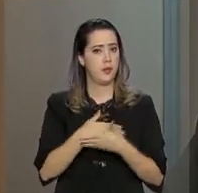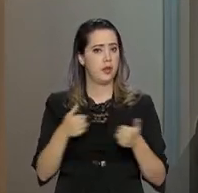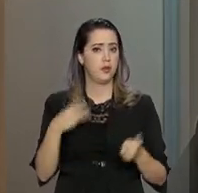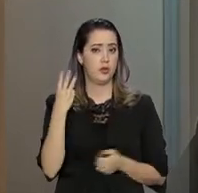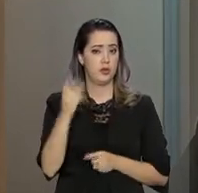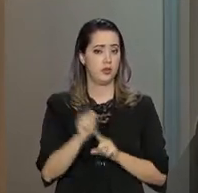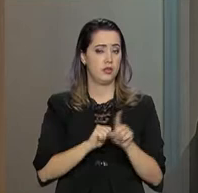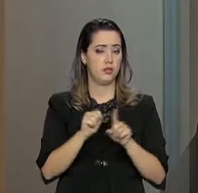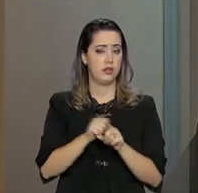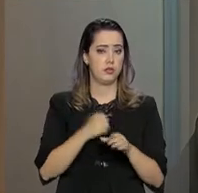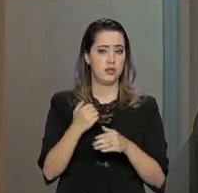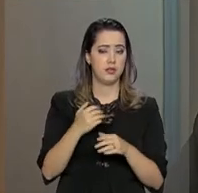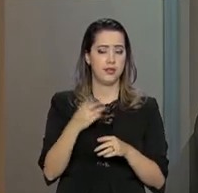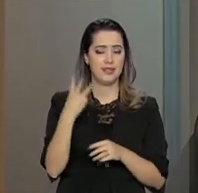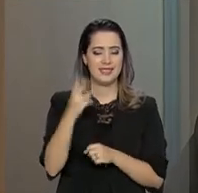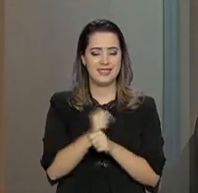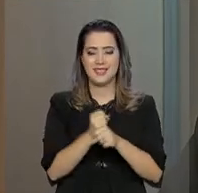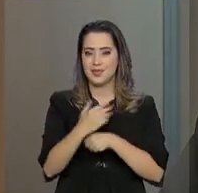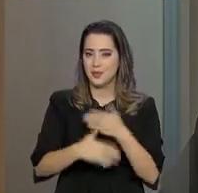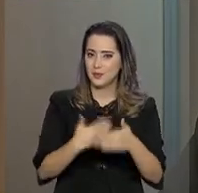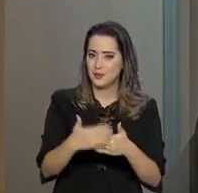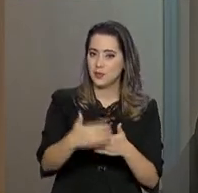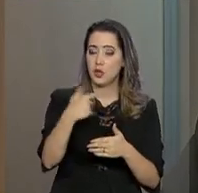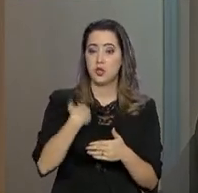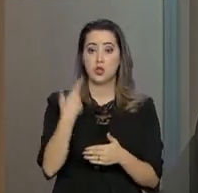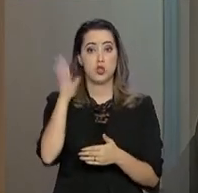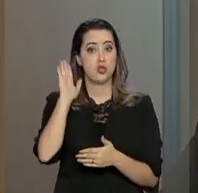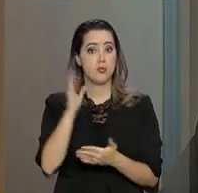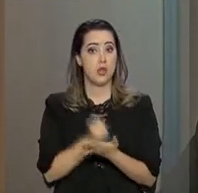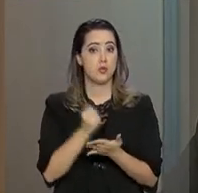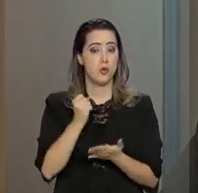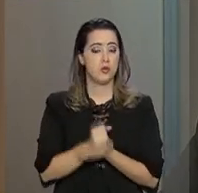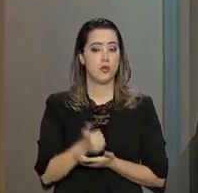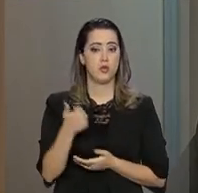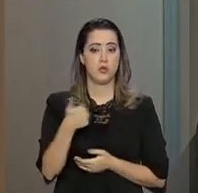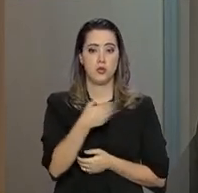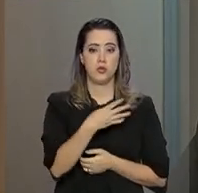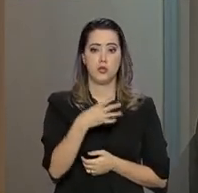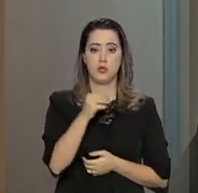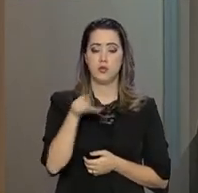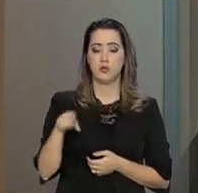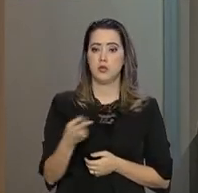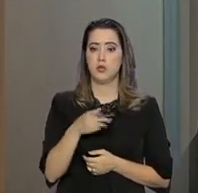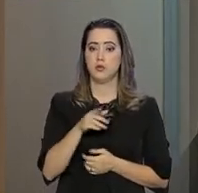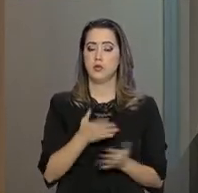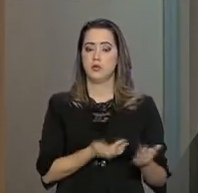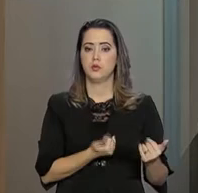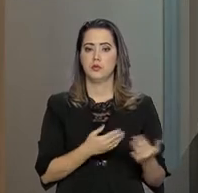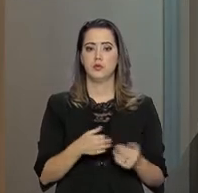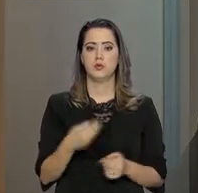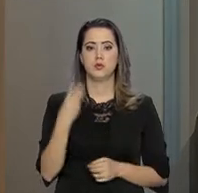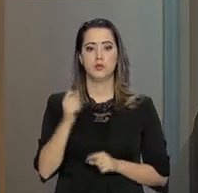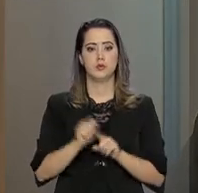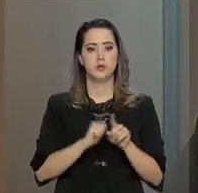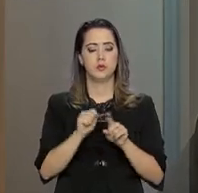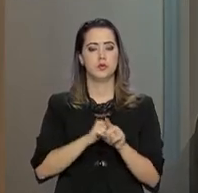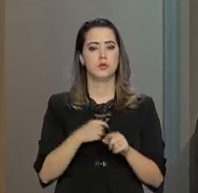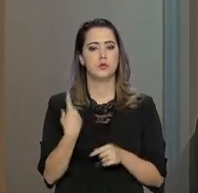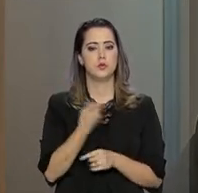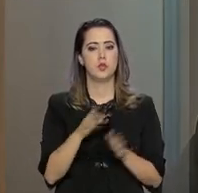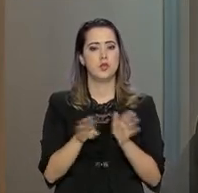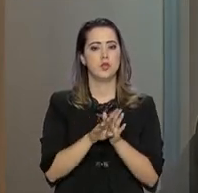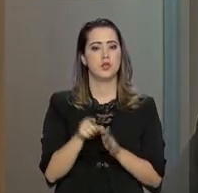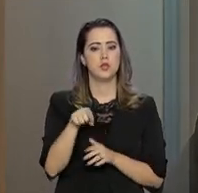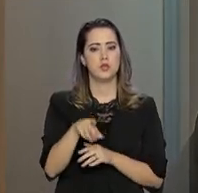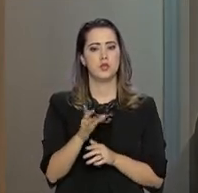de três anos seguidos é onde a gente contratou mais de 140 mil jovens só nesse primeiro trimestre chegando a um